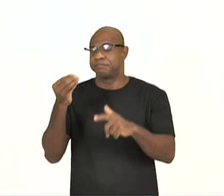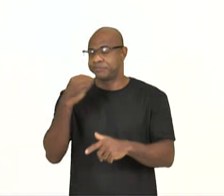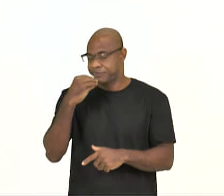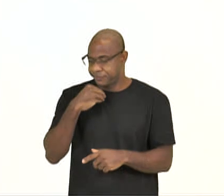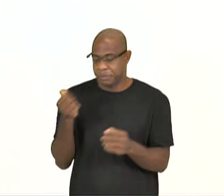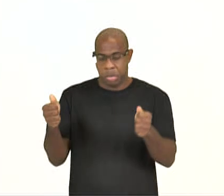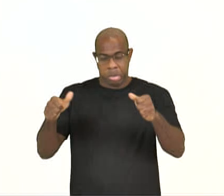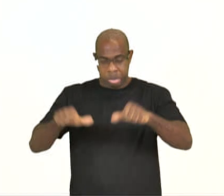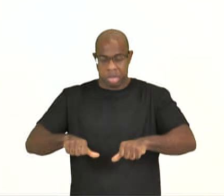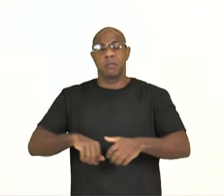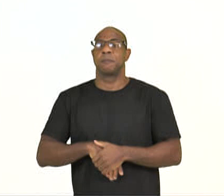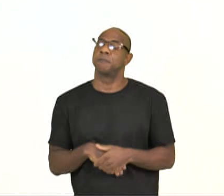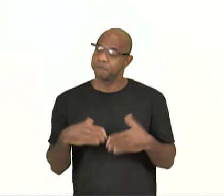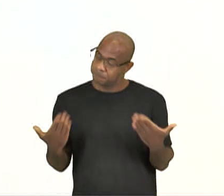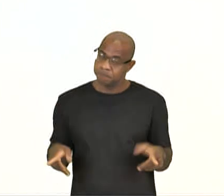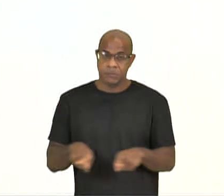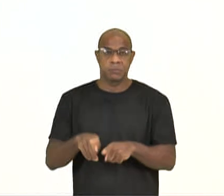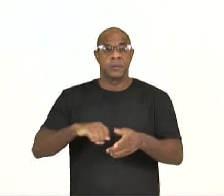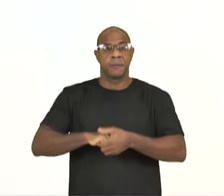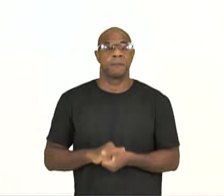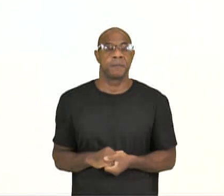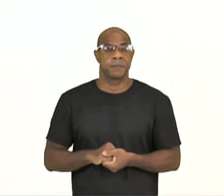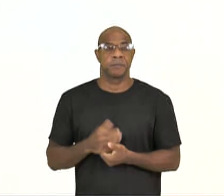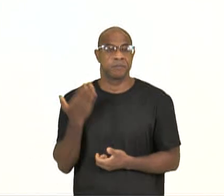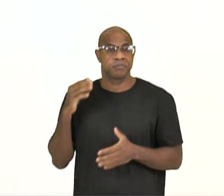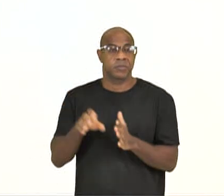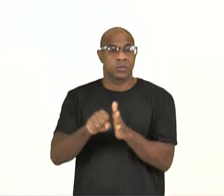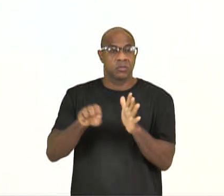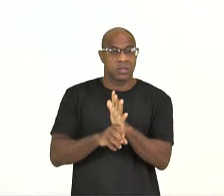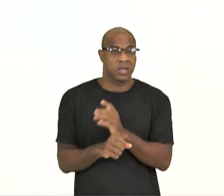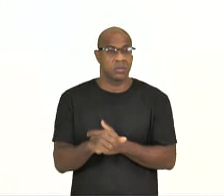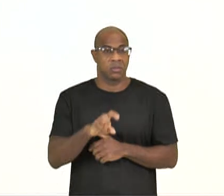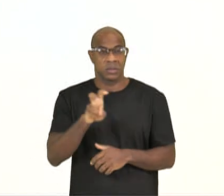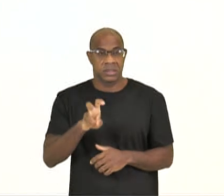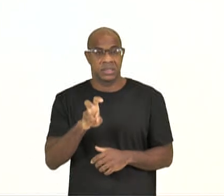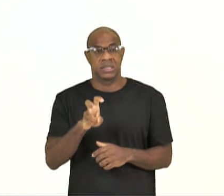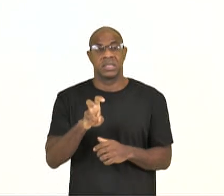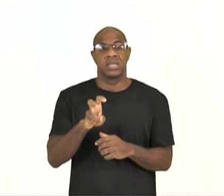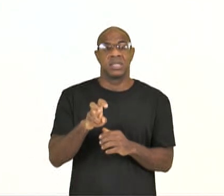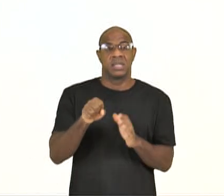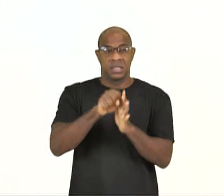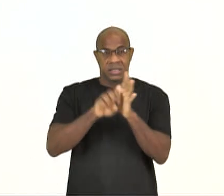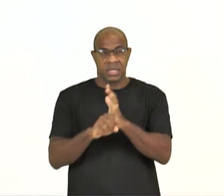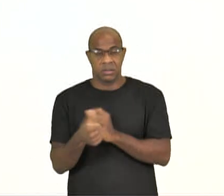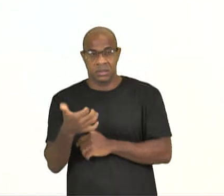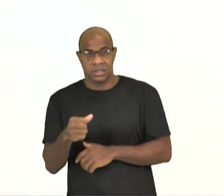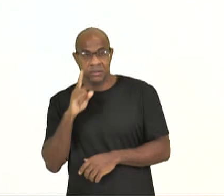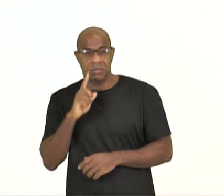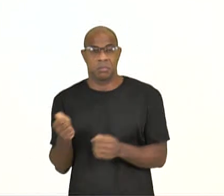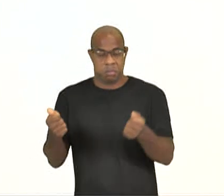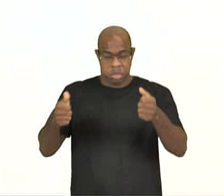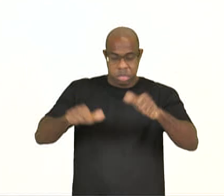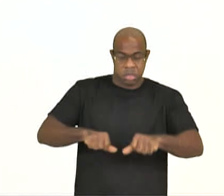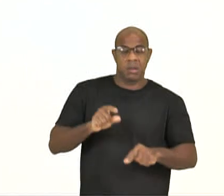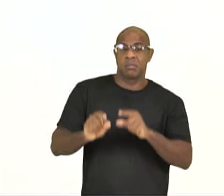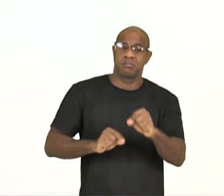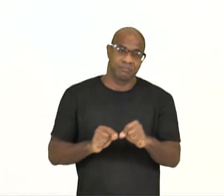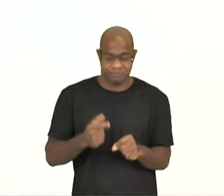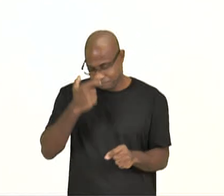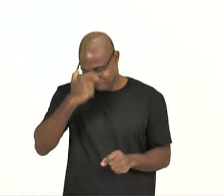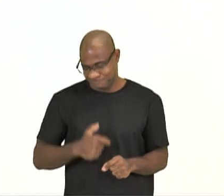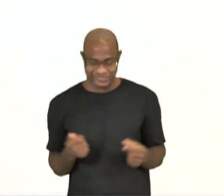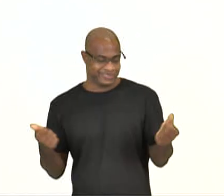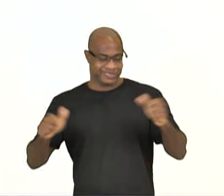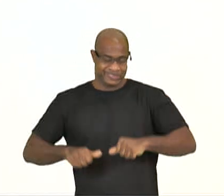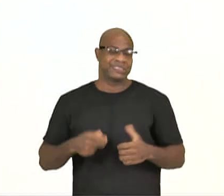e à degradação moral. Não estava à altura das necessidades da igreja. As preocupações eram mais